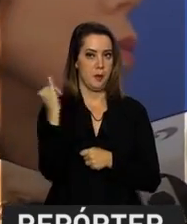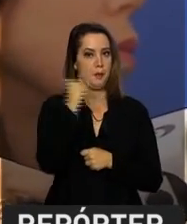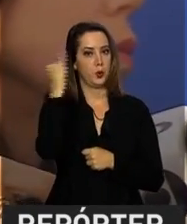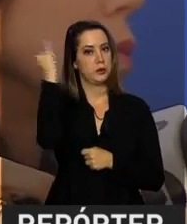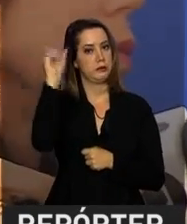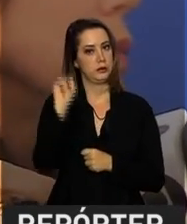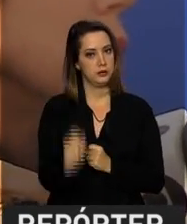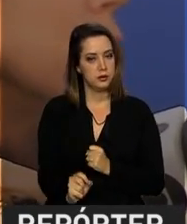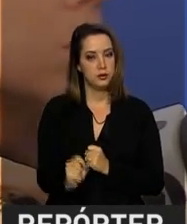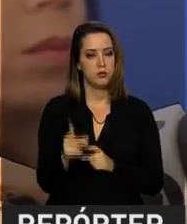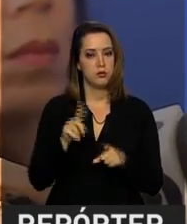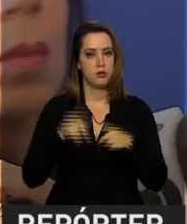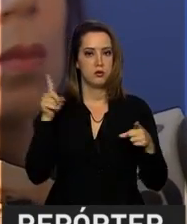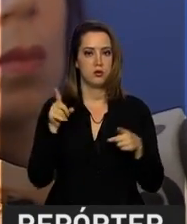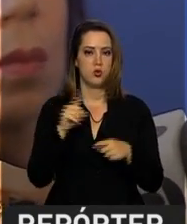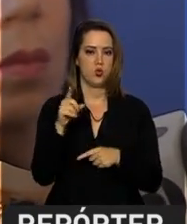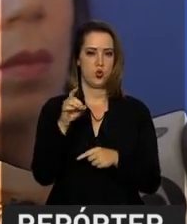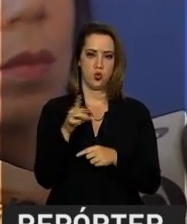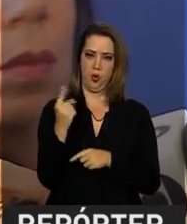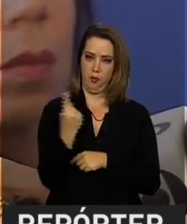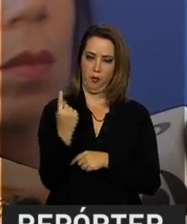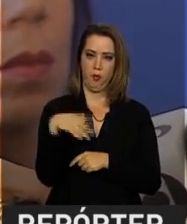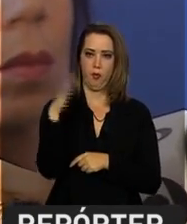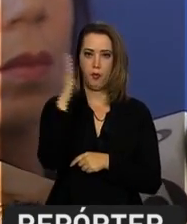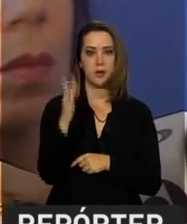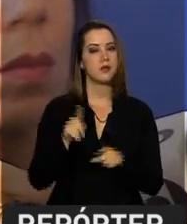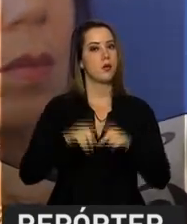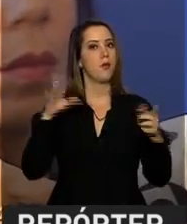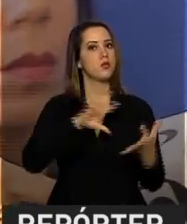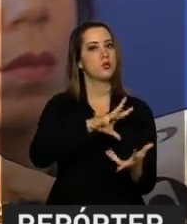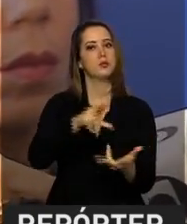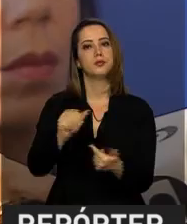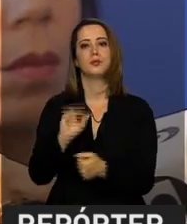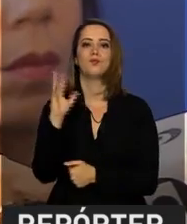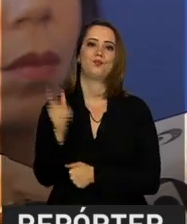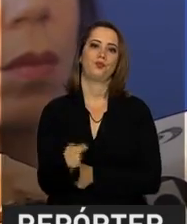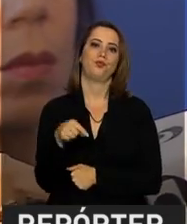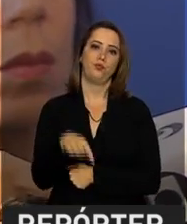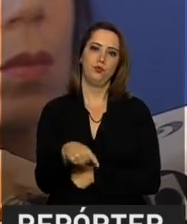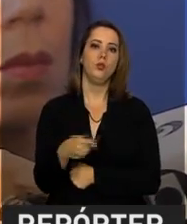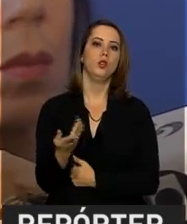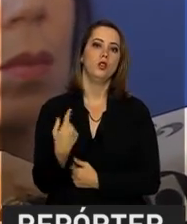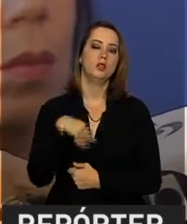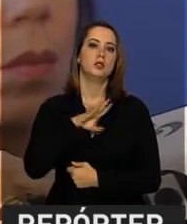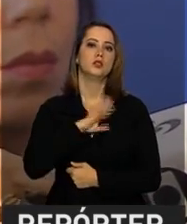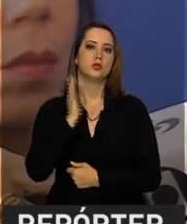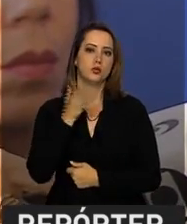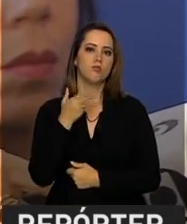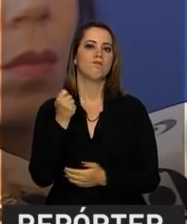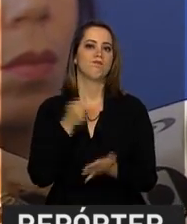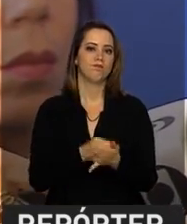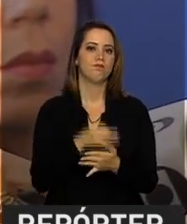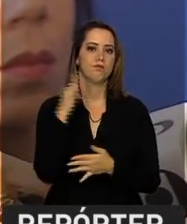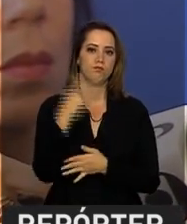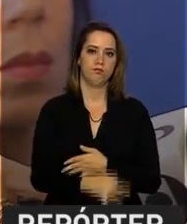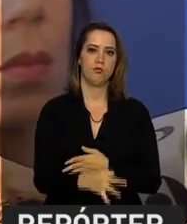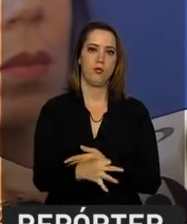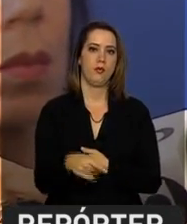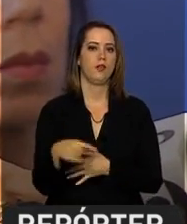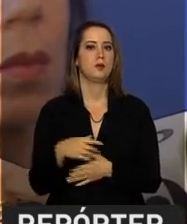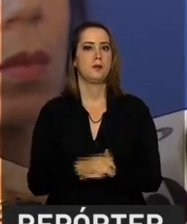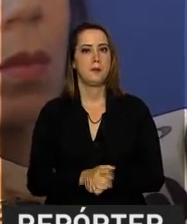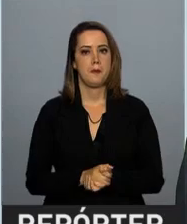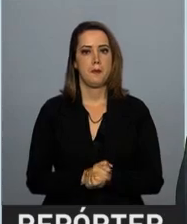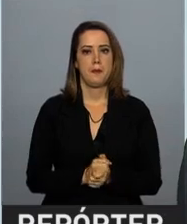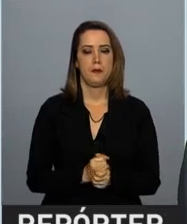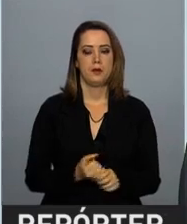tema importantíssimo, não só para o Brasil, para o mundo todo, mas nós estamos fazendo a lição de casa. Aqui no Brasil está se fazendo a lição